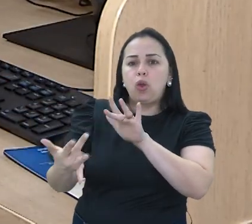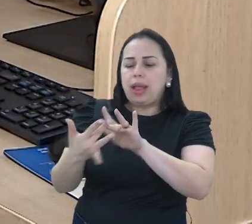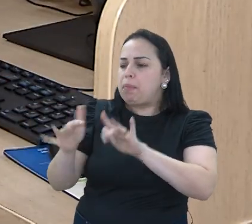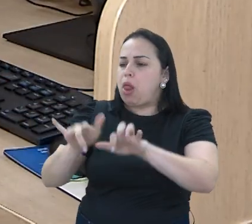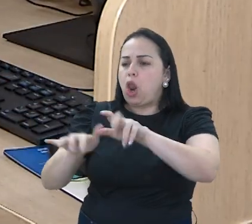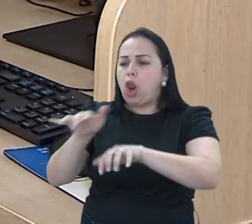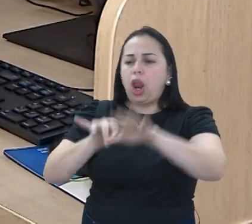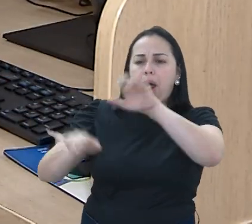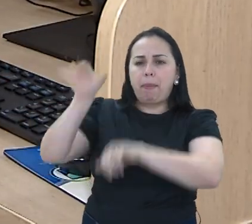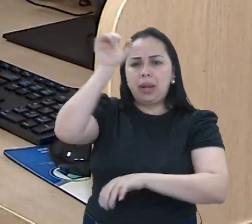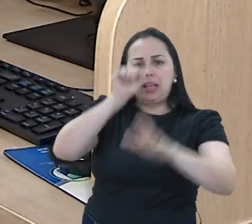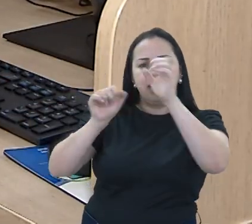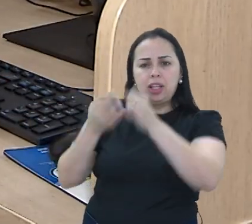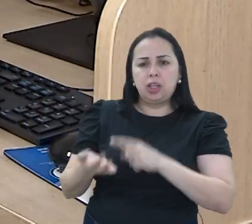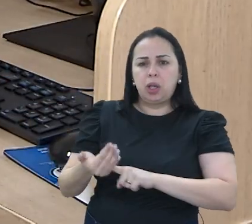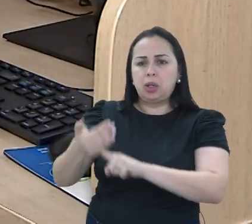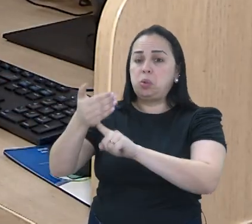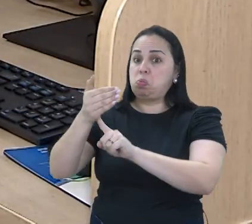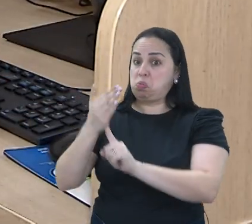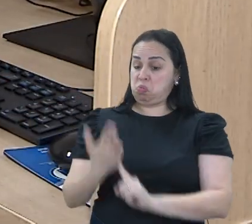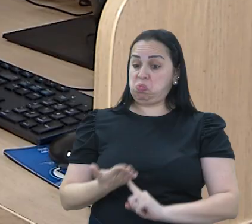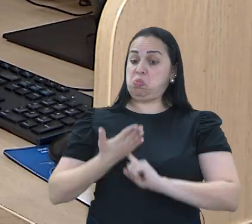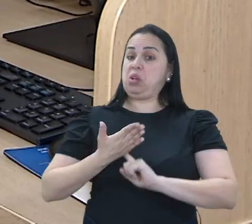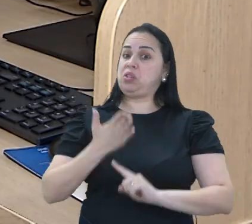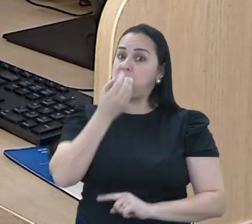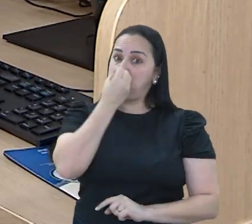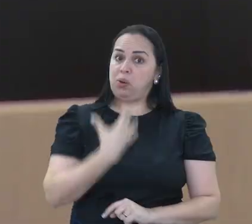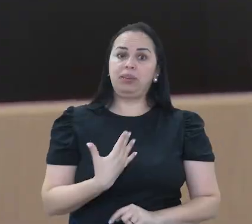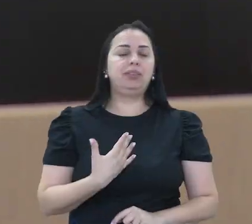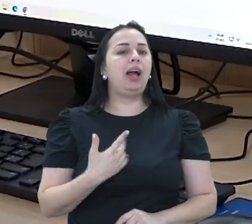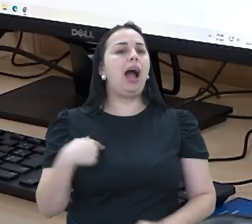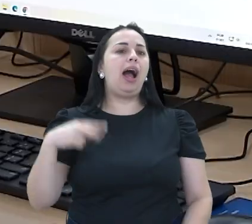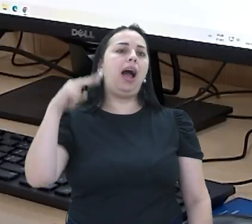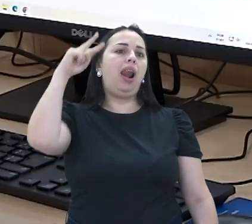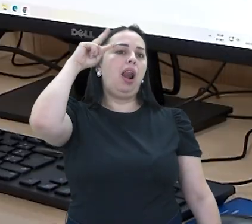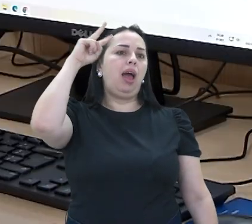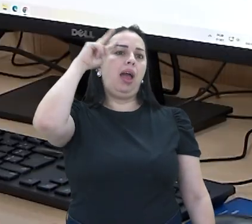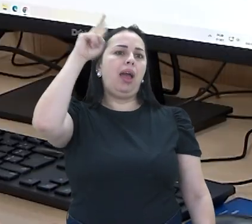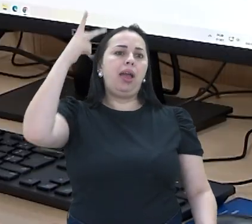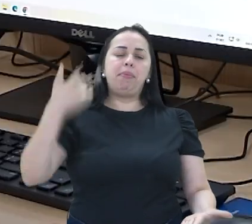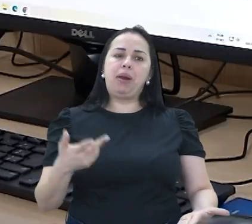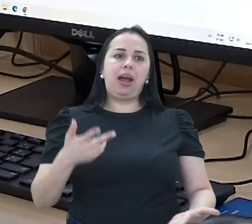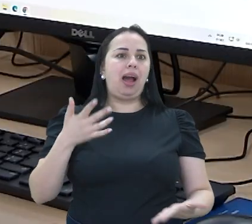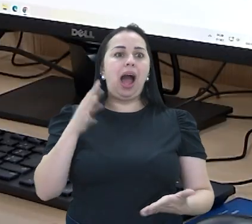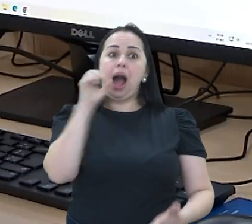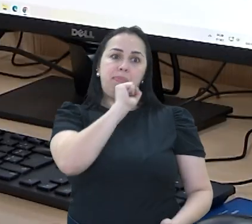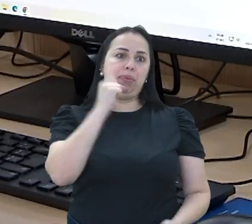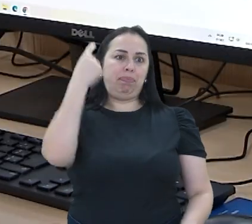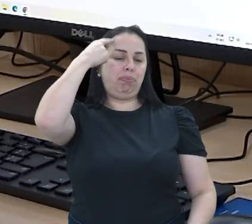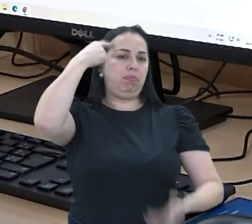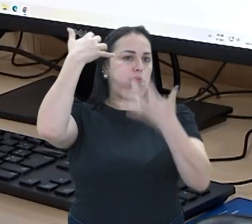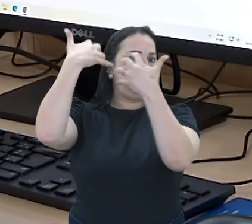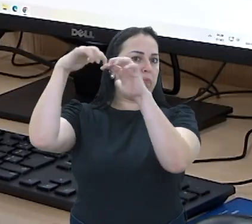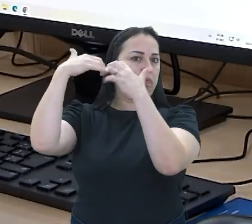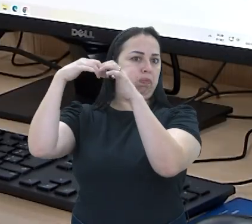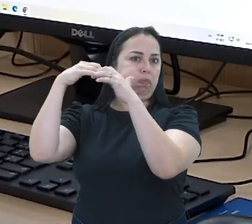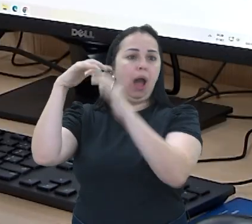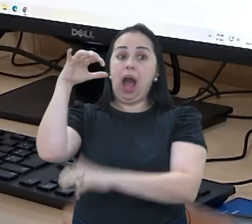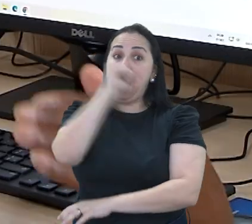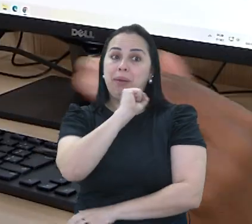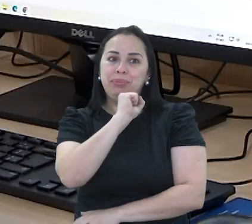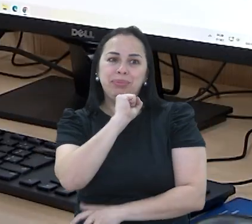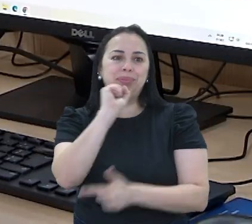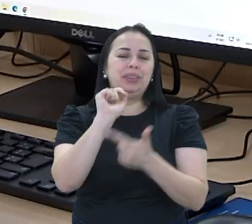O contato com o computador e com a tecnologia trouxe bons resultados. A memória, se torna ágil, você